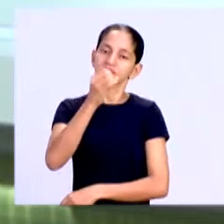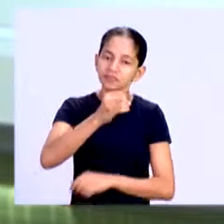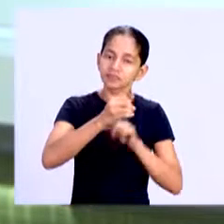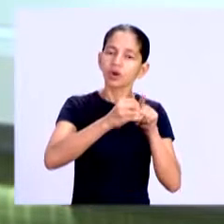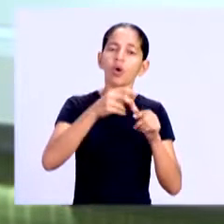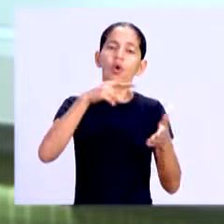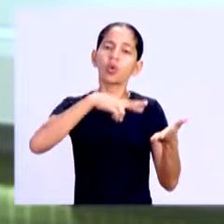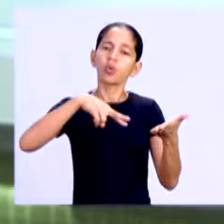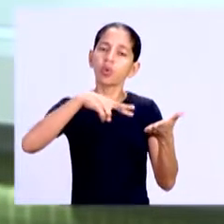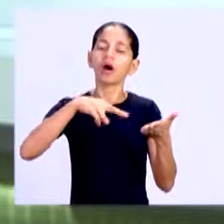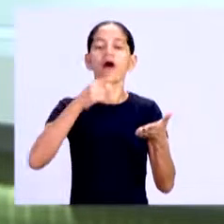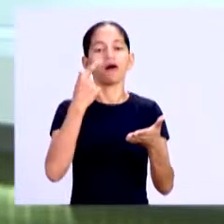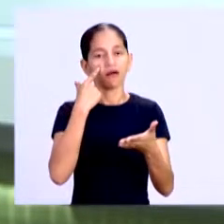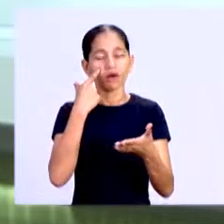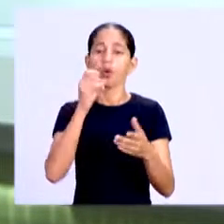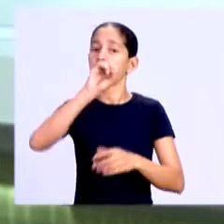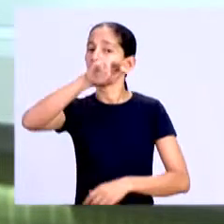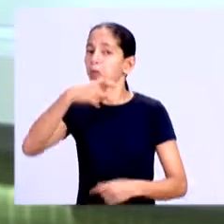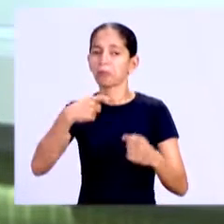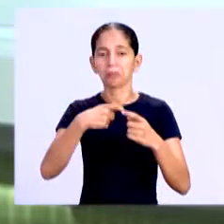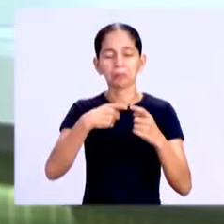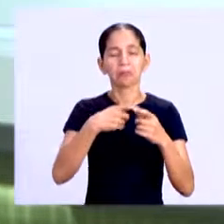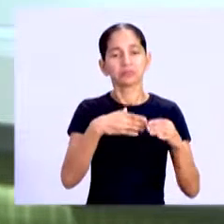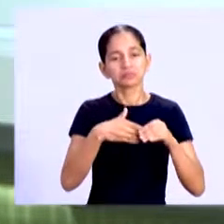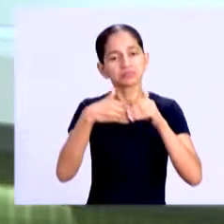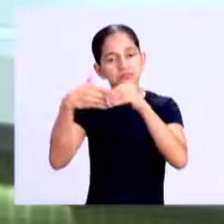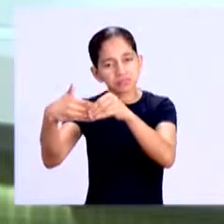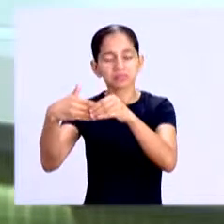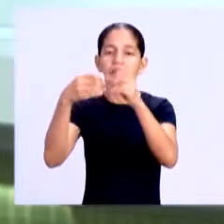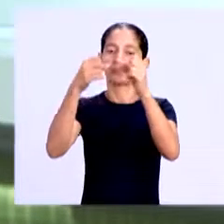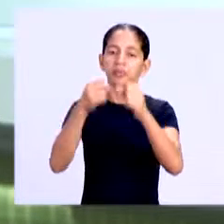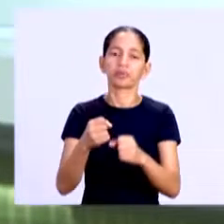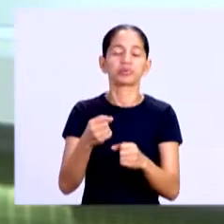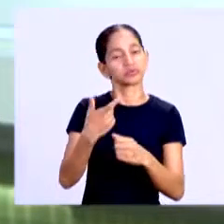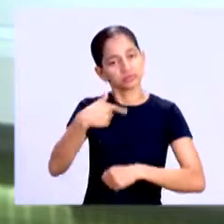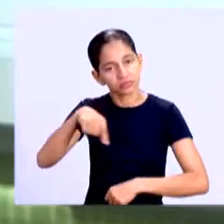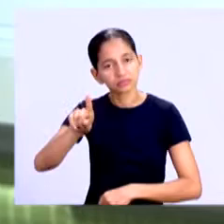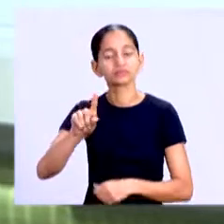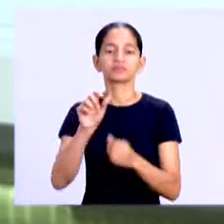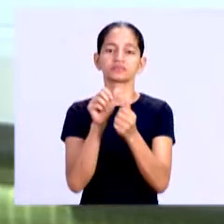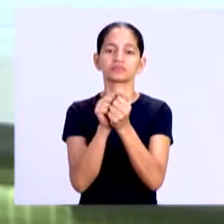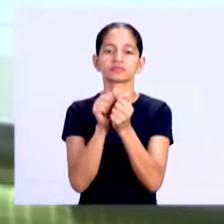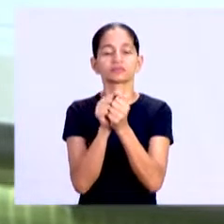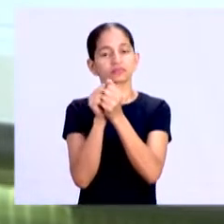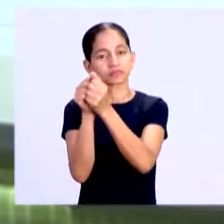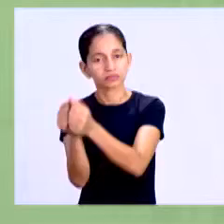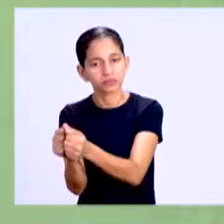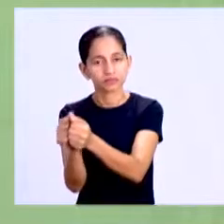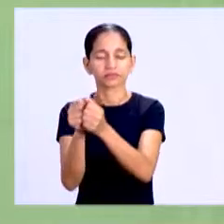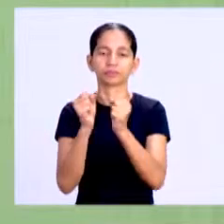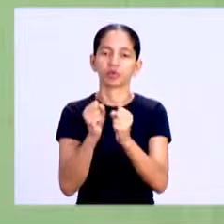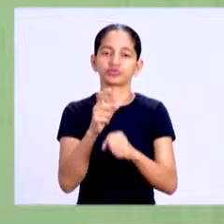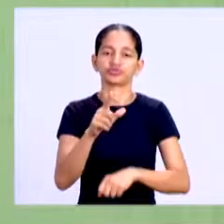idoso a uma unidade de saúde, a um posto de saúde, para ser verificado a pressão dele.